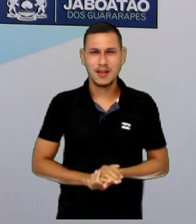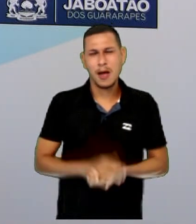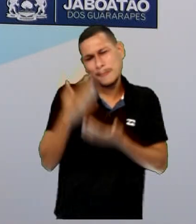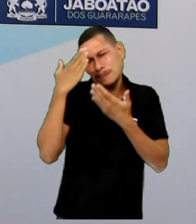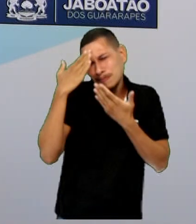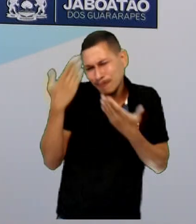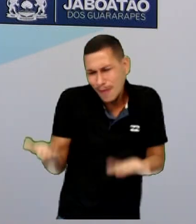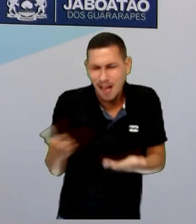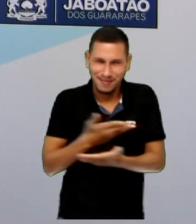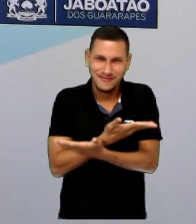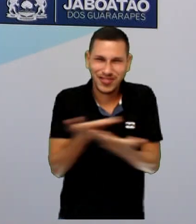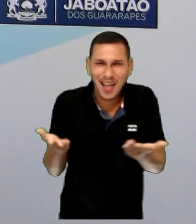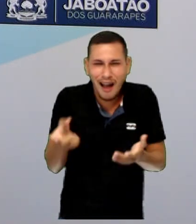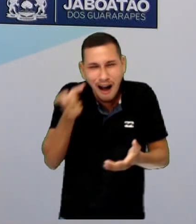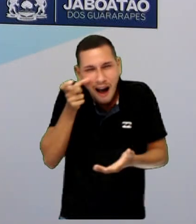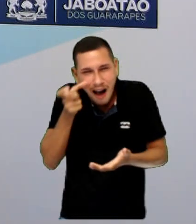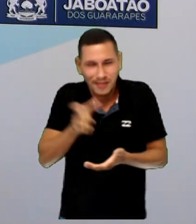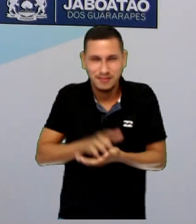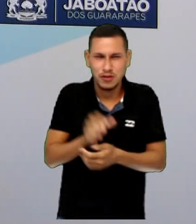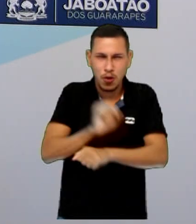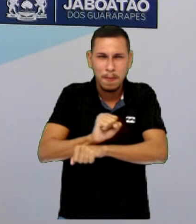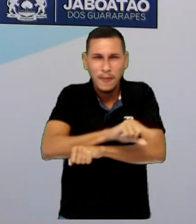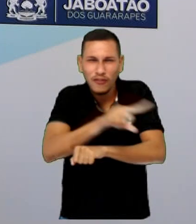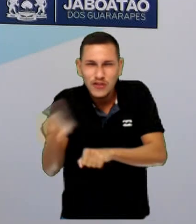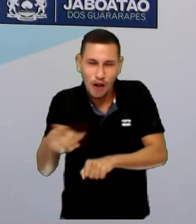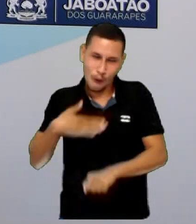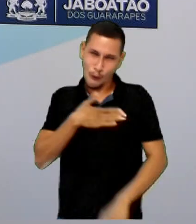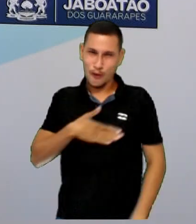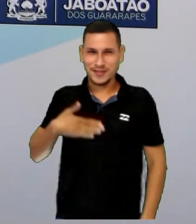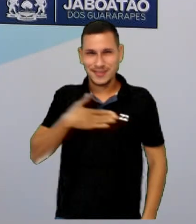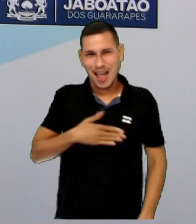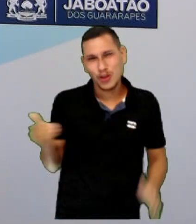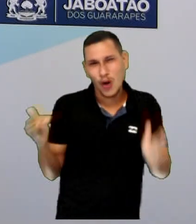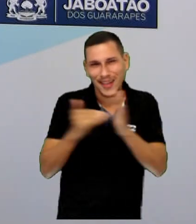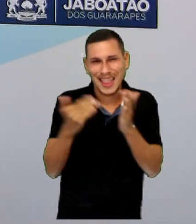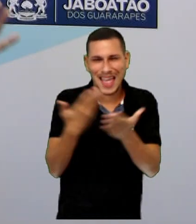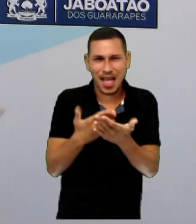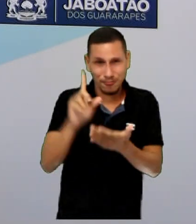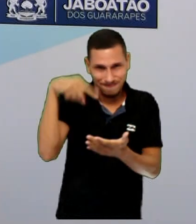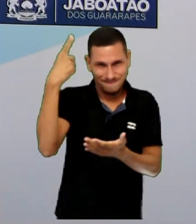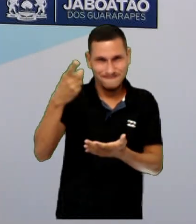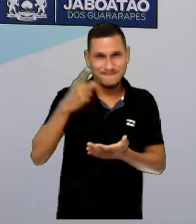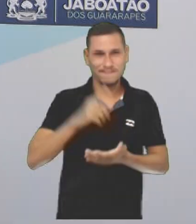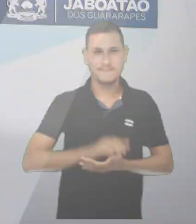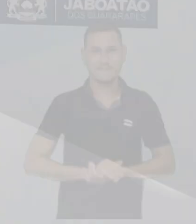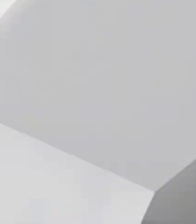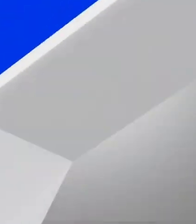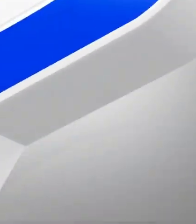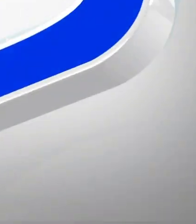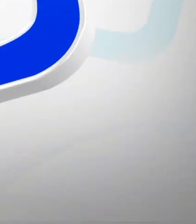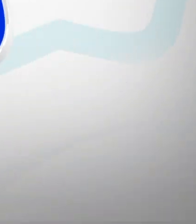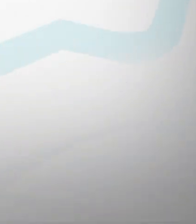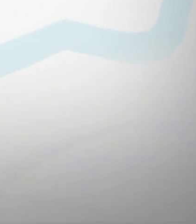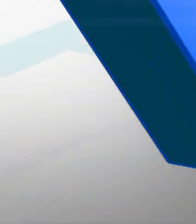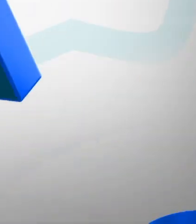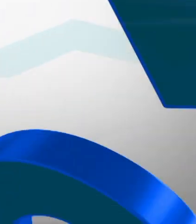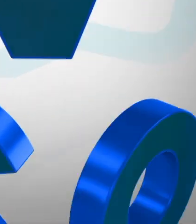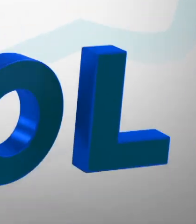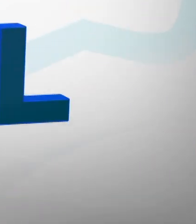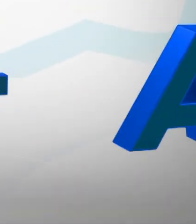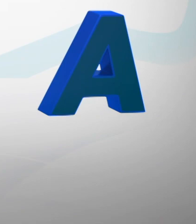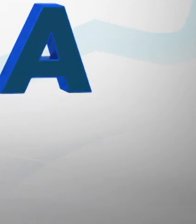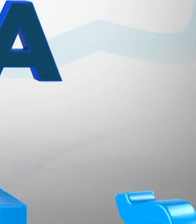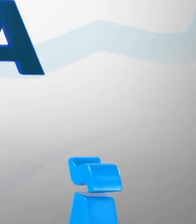Muito obrigada por ter assistido. Espero que vocês tenham gostado. Até a próxima aula.